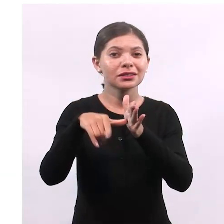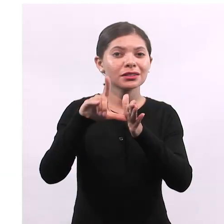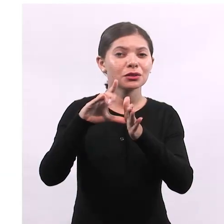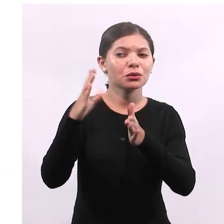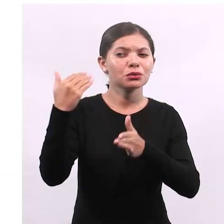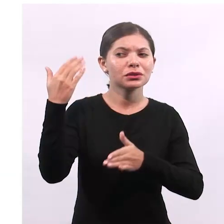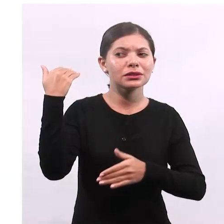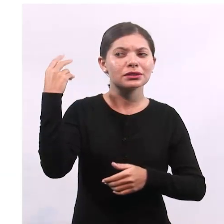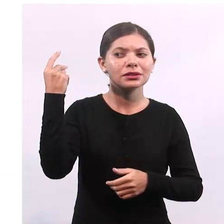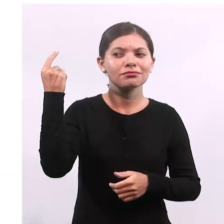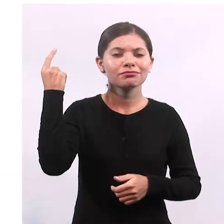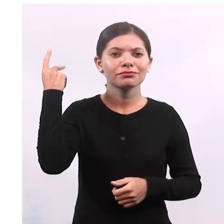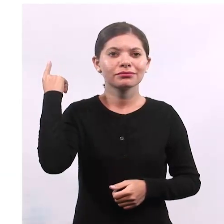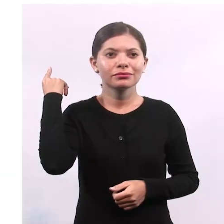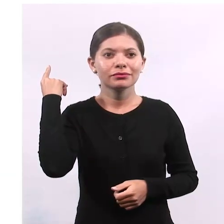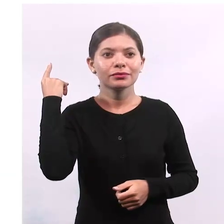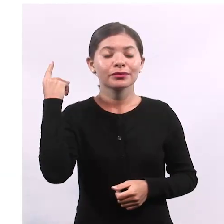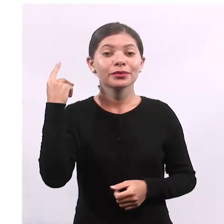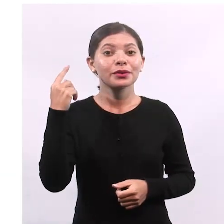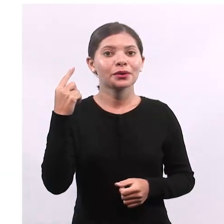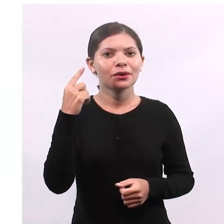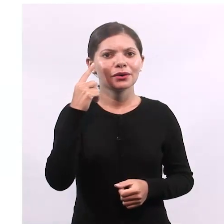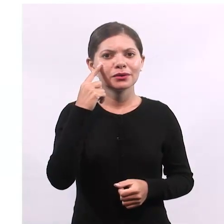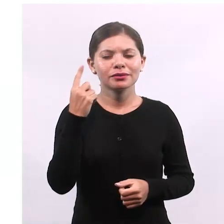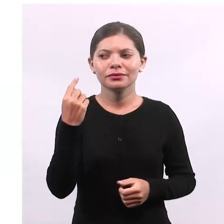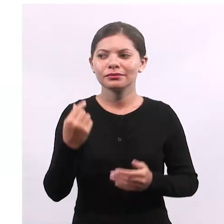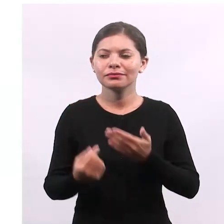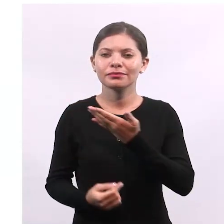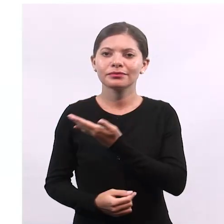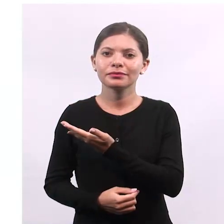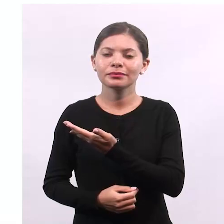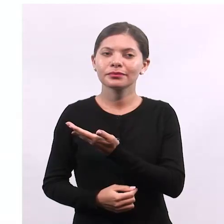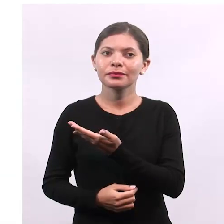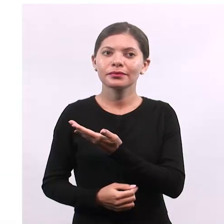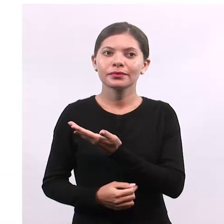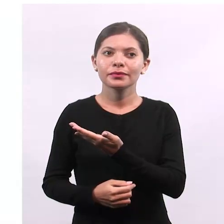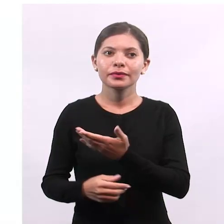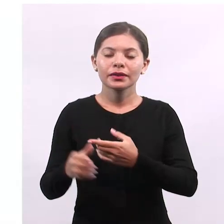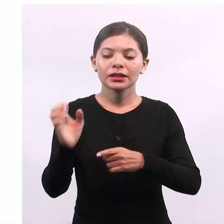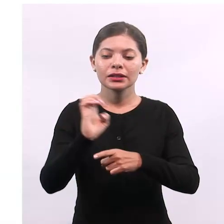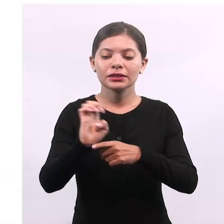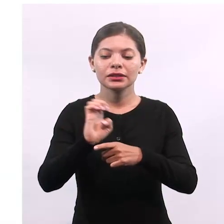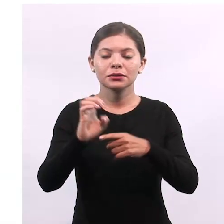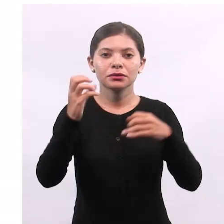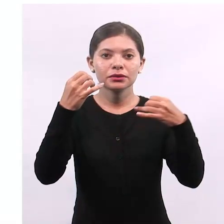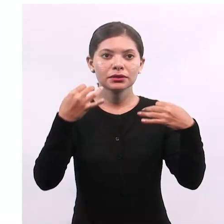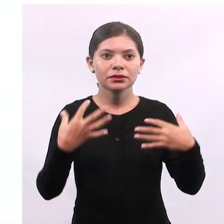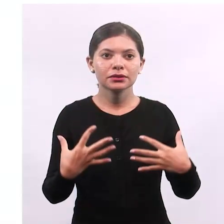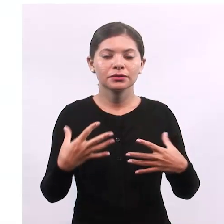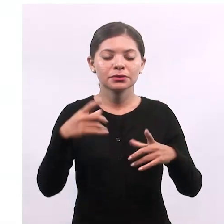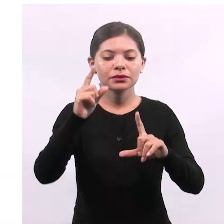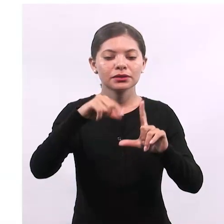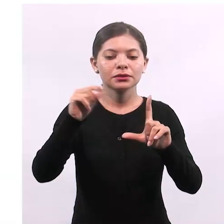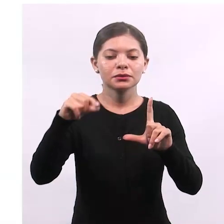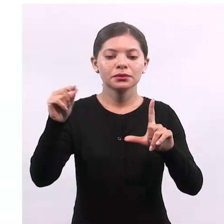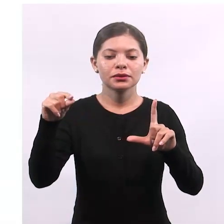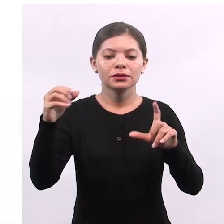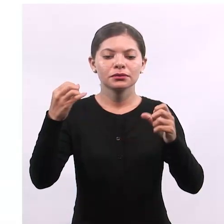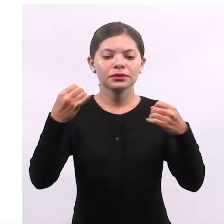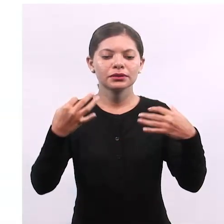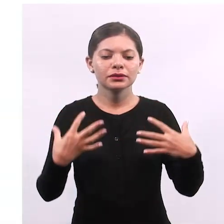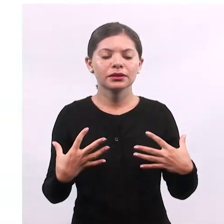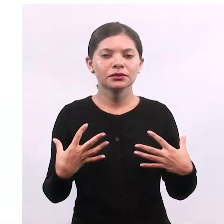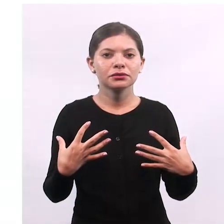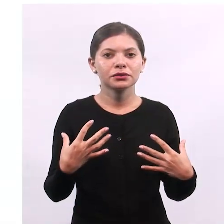ele apresentou a rede estadual tá descrevendo que tá lá no gráfico descreve o da